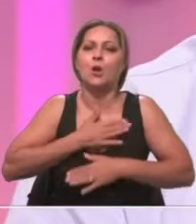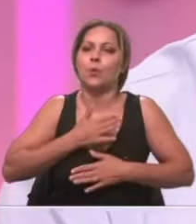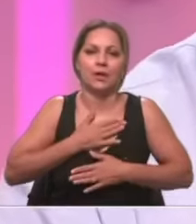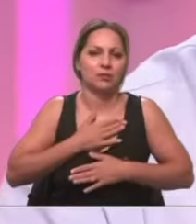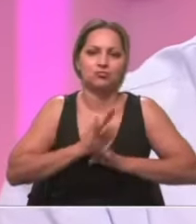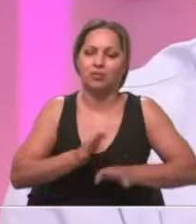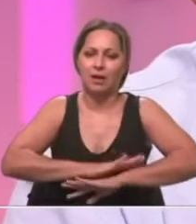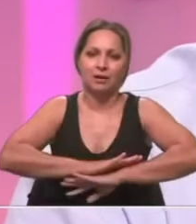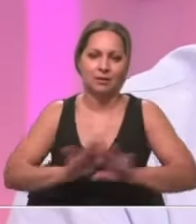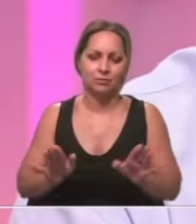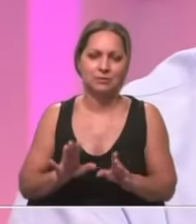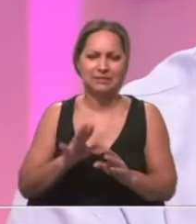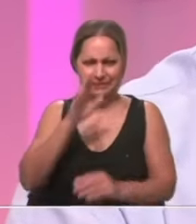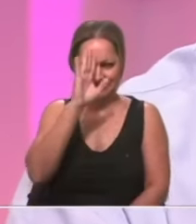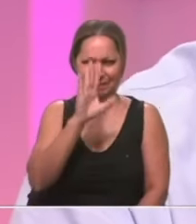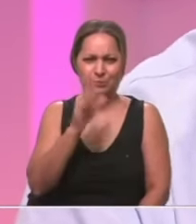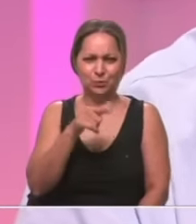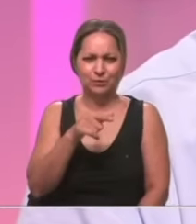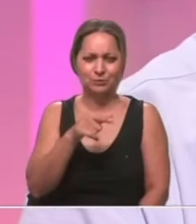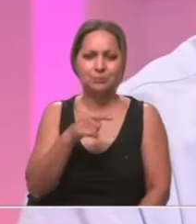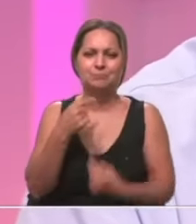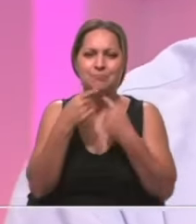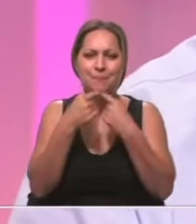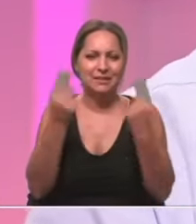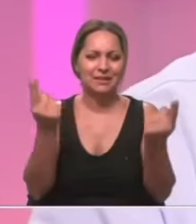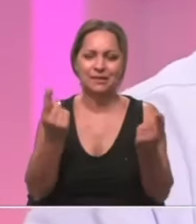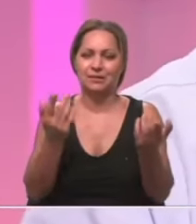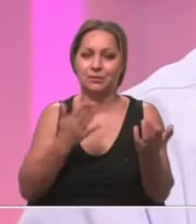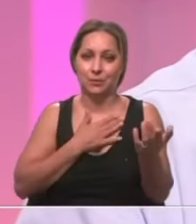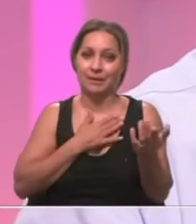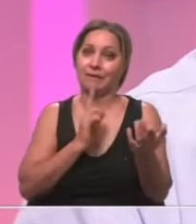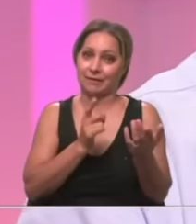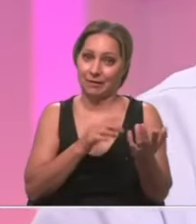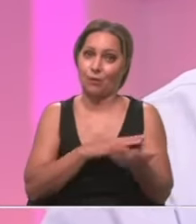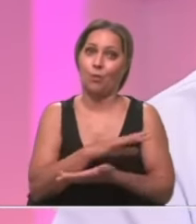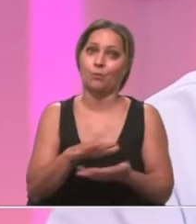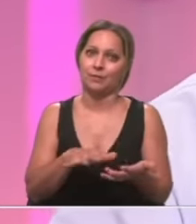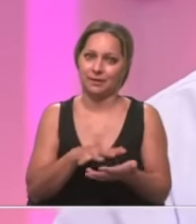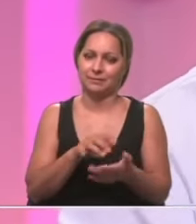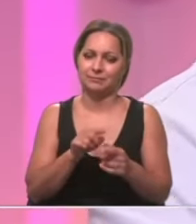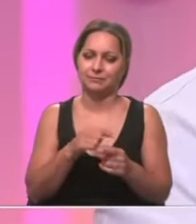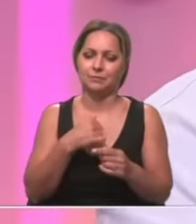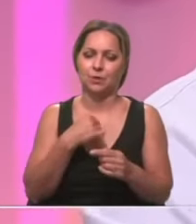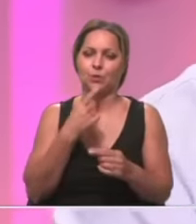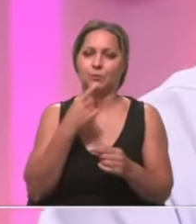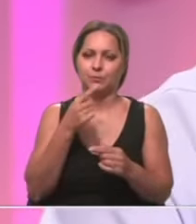Já não queria, sabes, quando a gente já não quer partilhar, isso é que é complexo. E aí eu percebi que evitava.